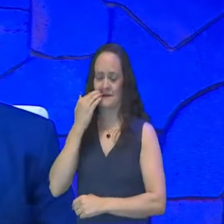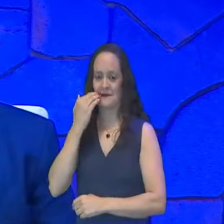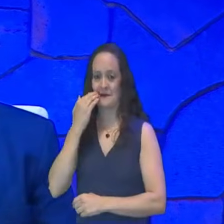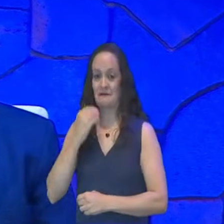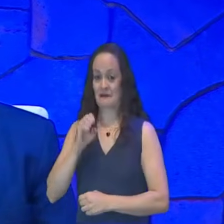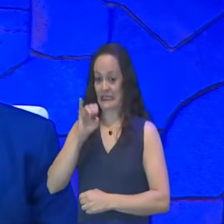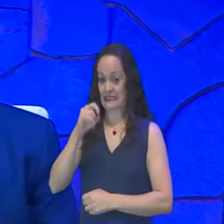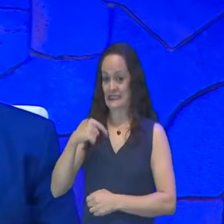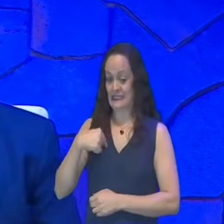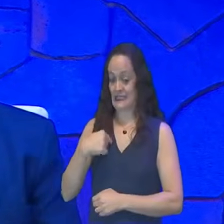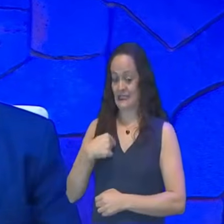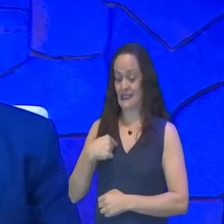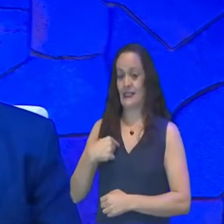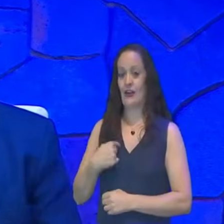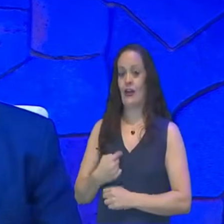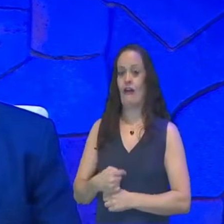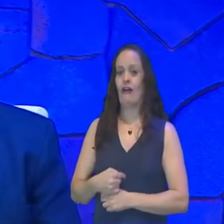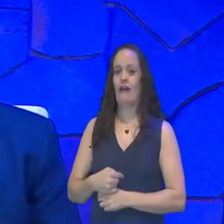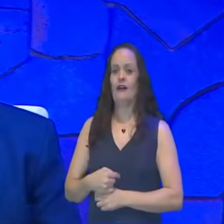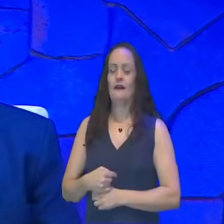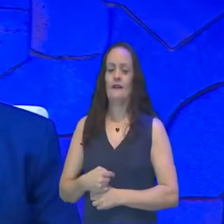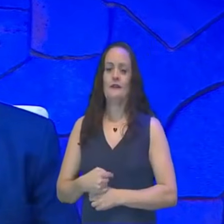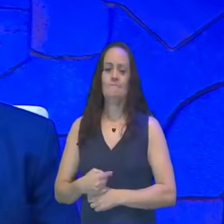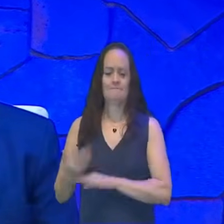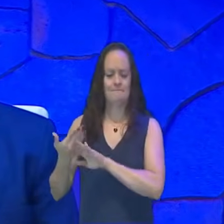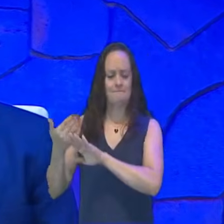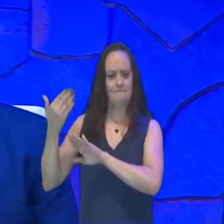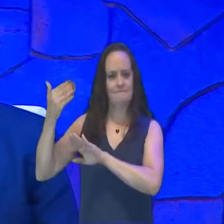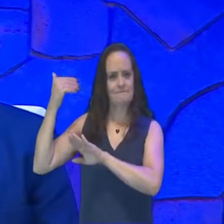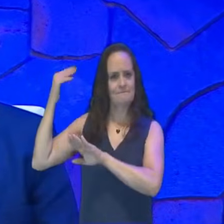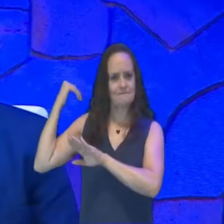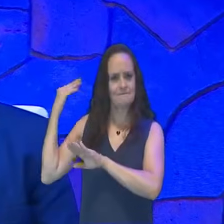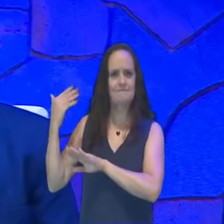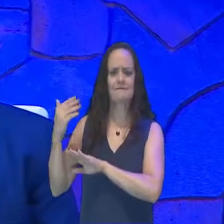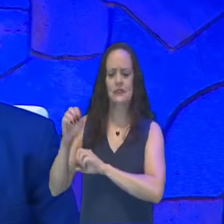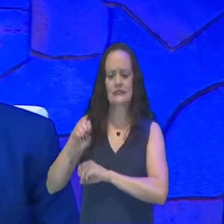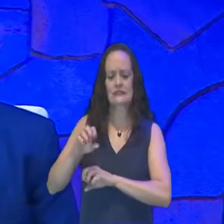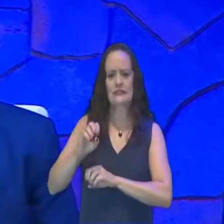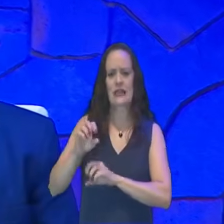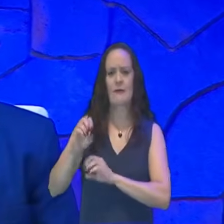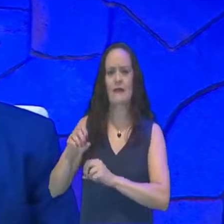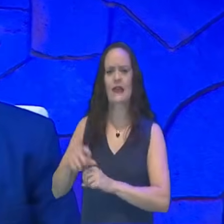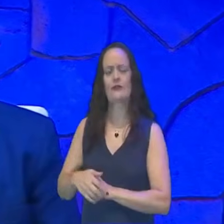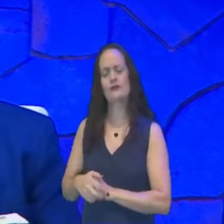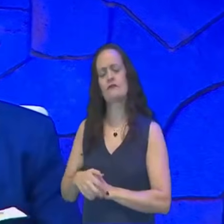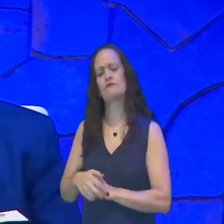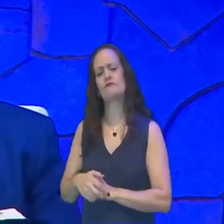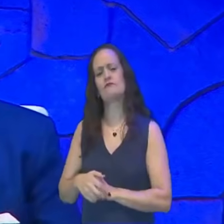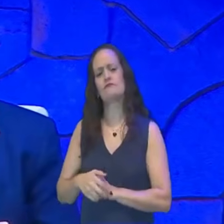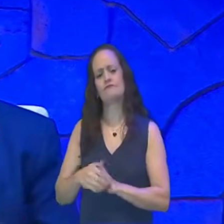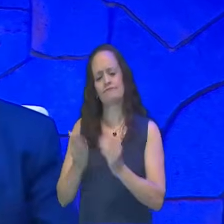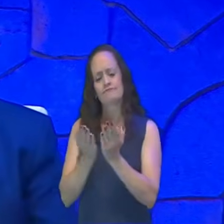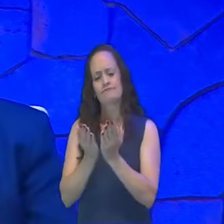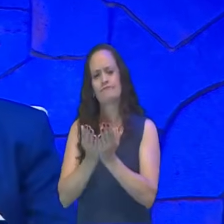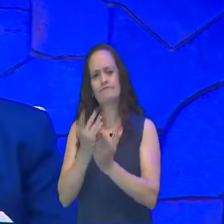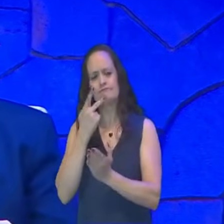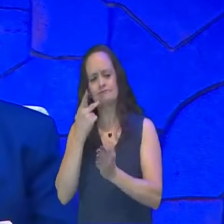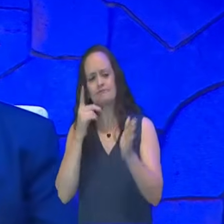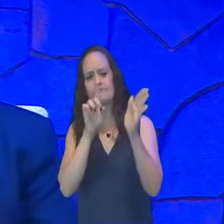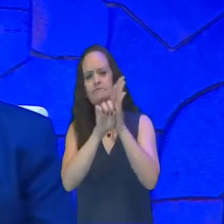Se olharmos para a história, os grandes catecismos cristãos, a primeira pergunta em quase todos eles é a